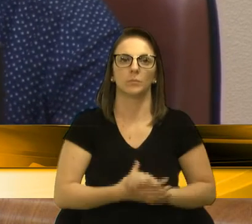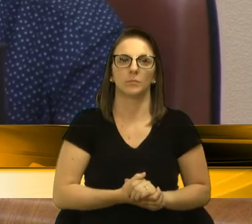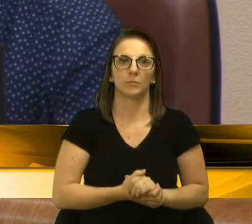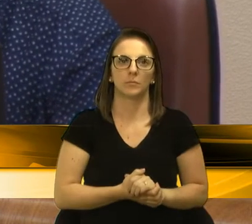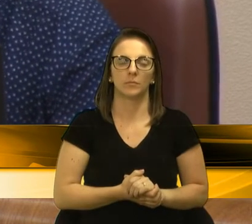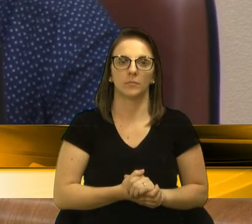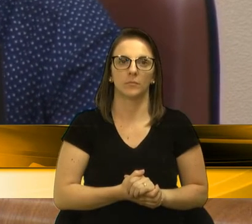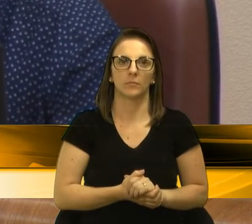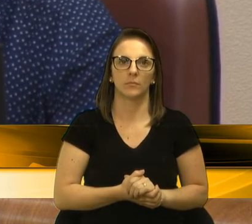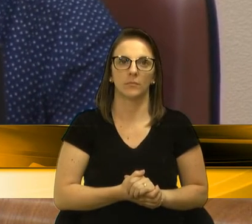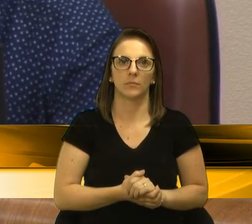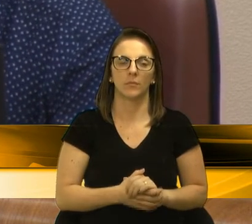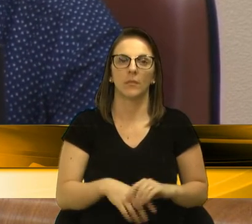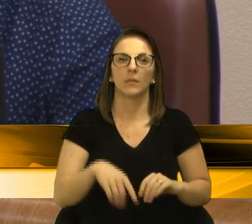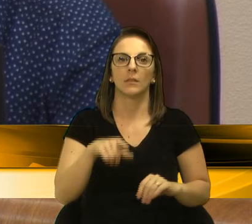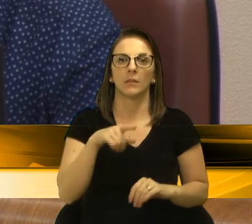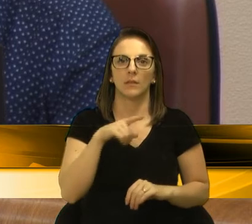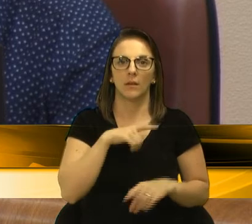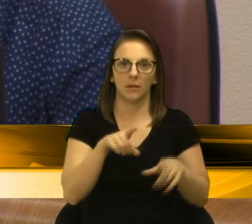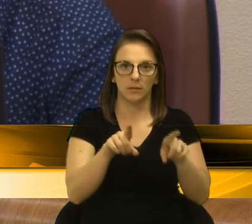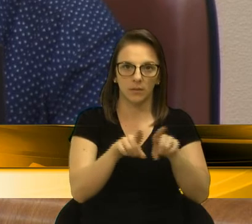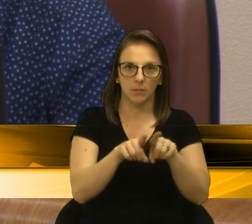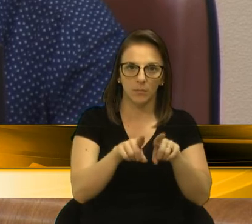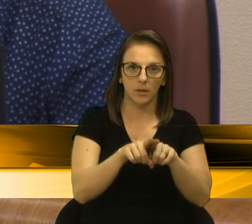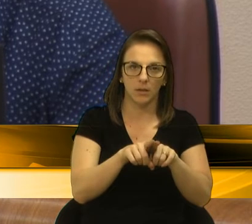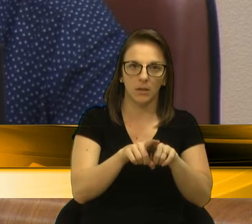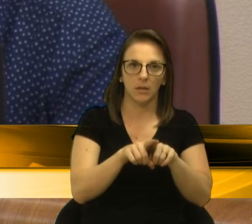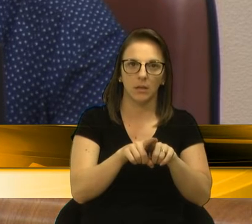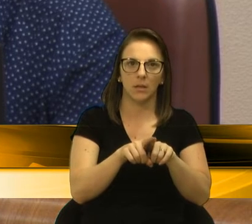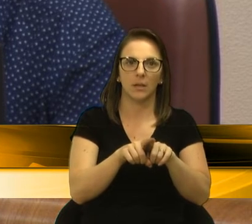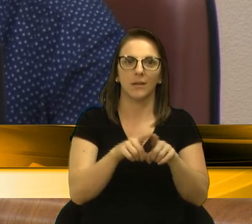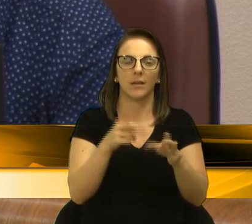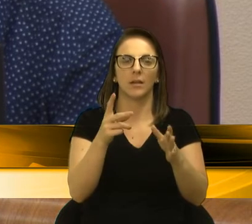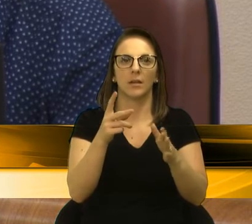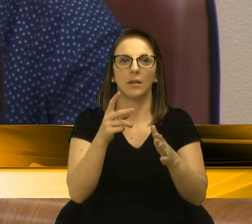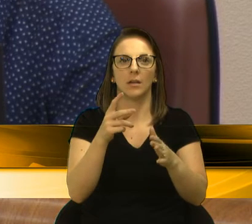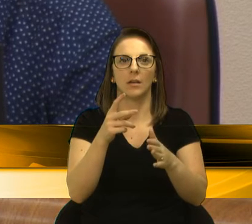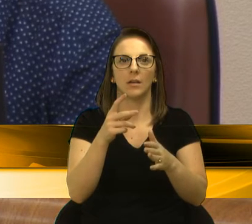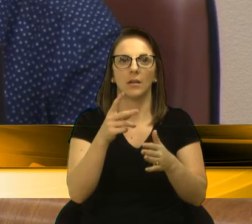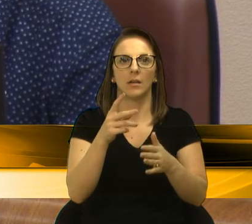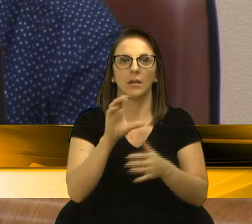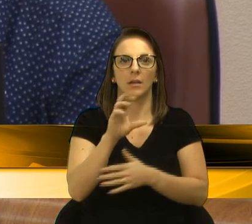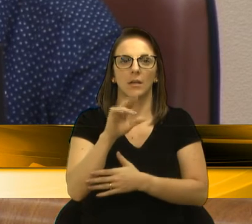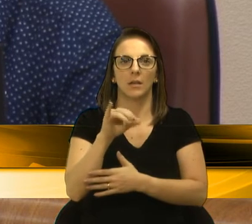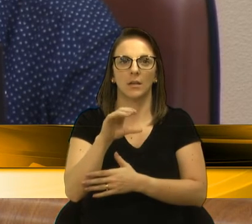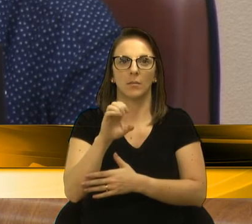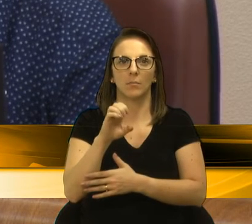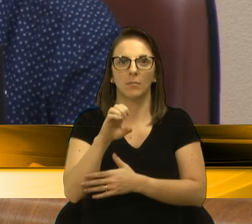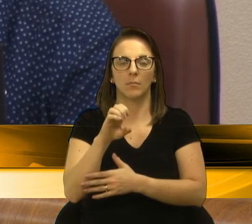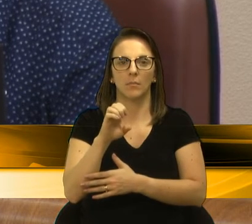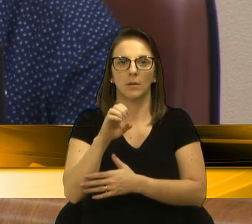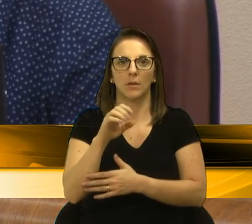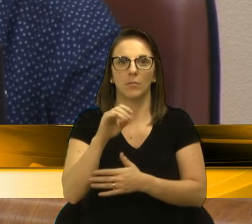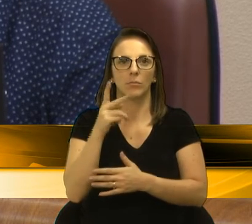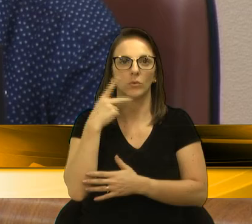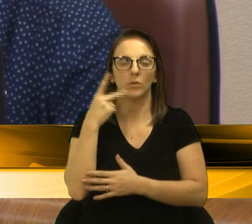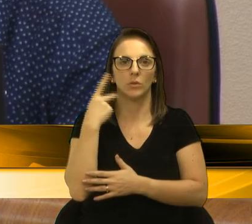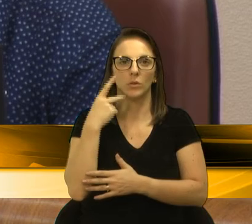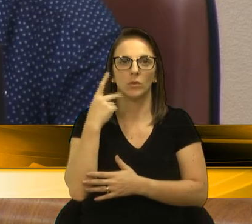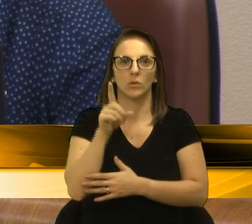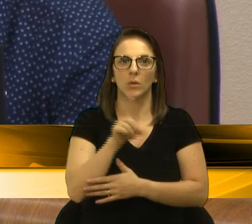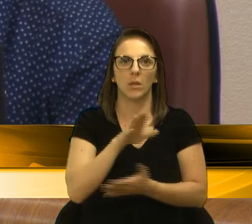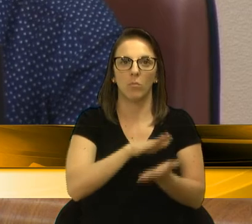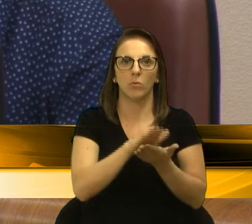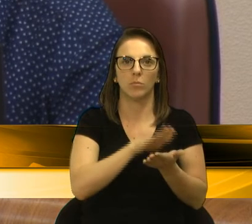Constitui, em tese, cometido de infração político-administrativa, deixar de publicar leis e atos sujeitos a essa